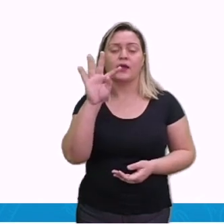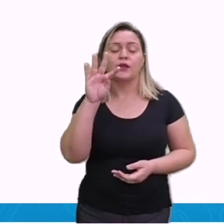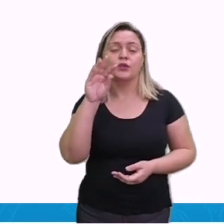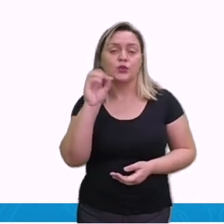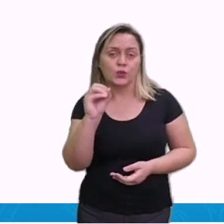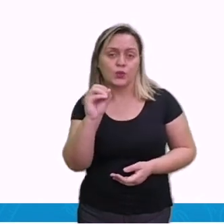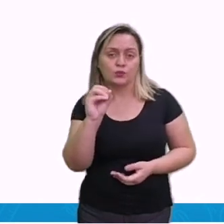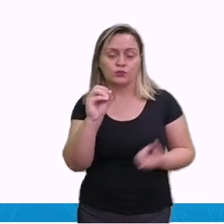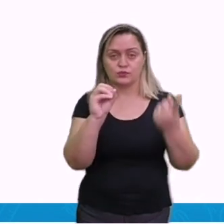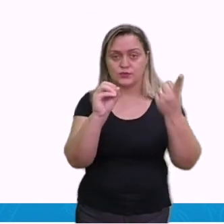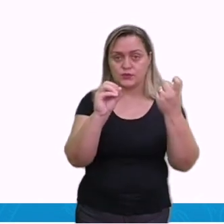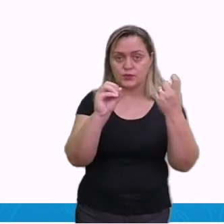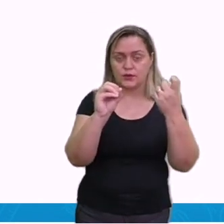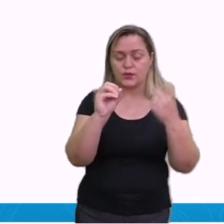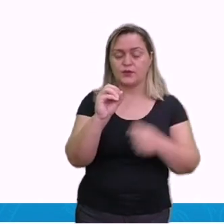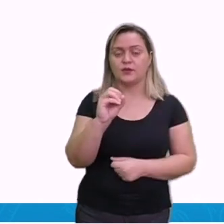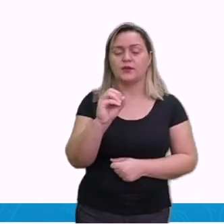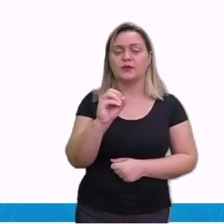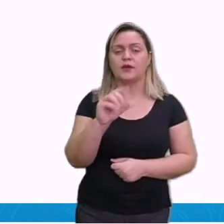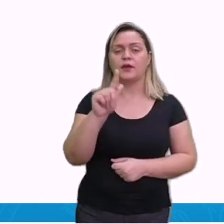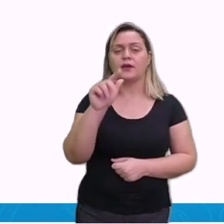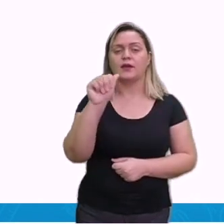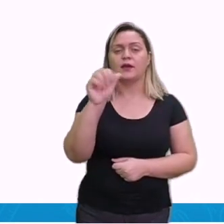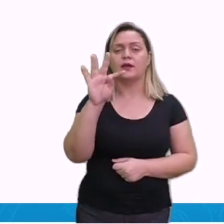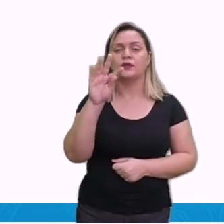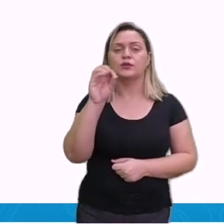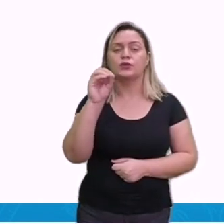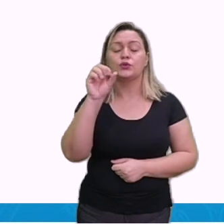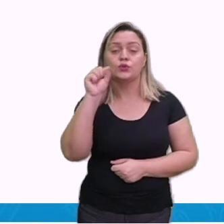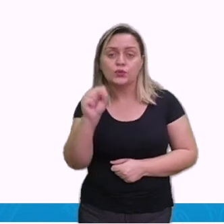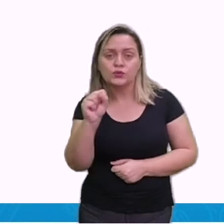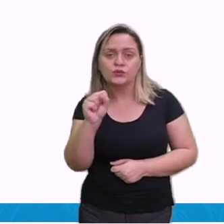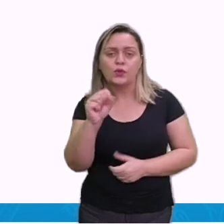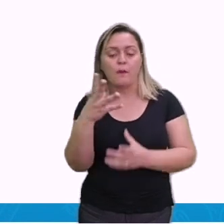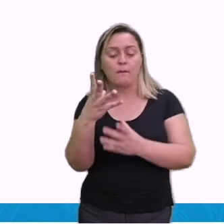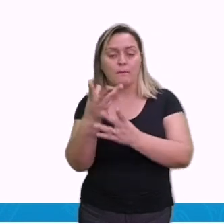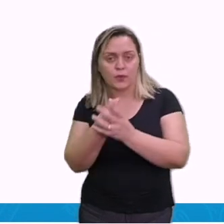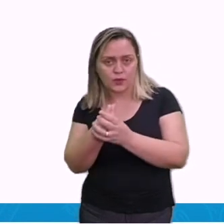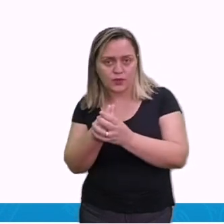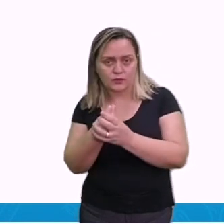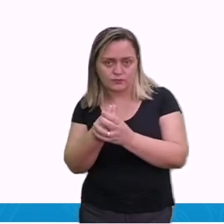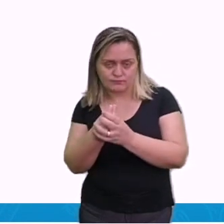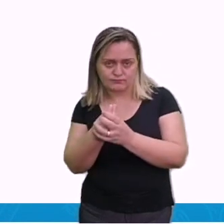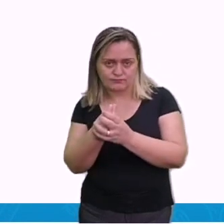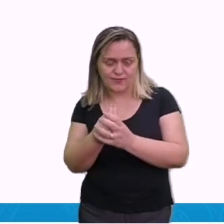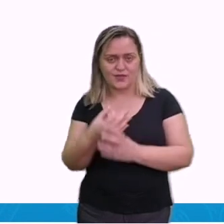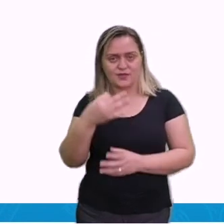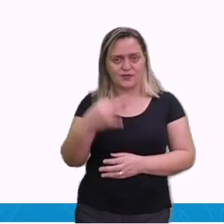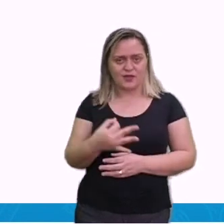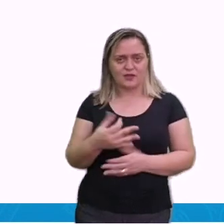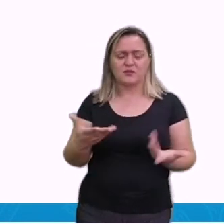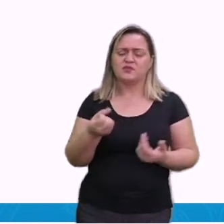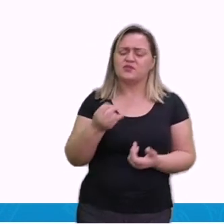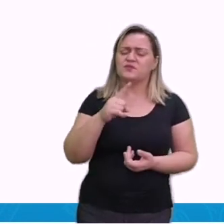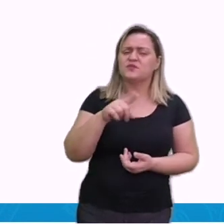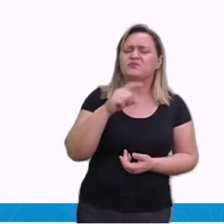computadores. Moeda, moedas. Chave, chaves.